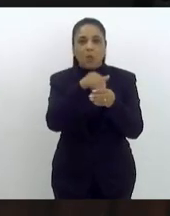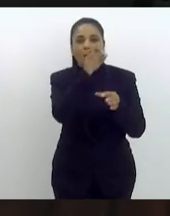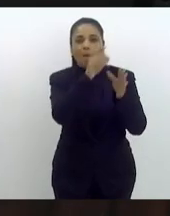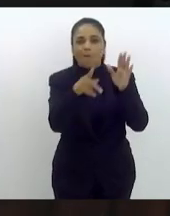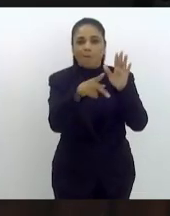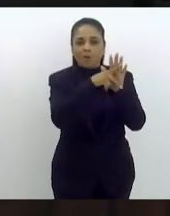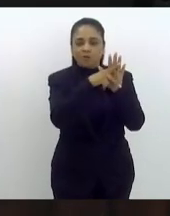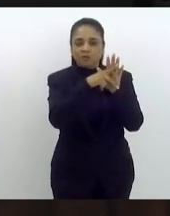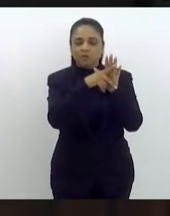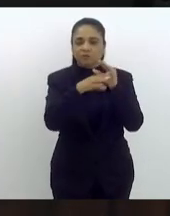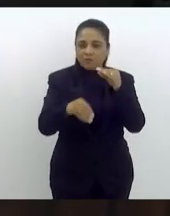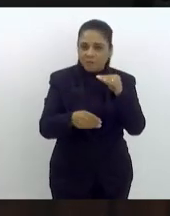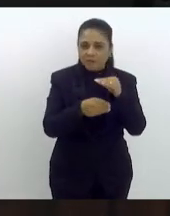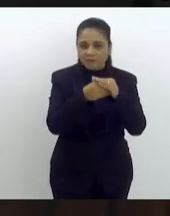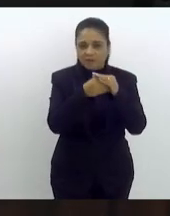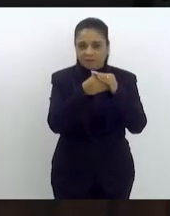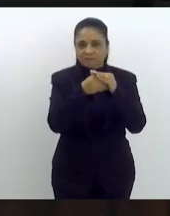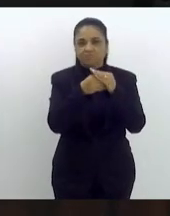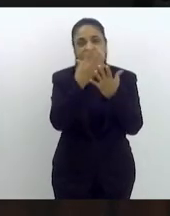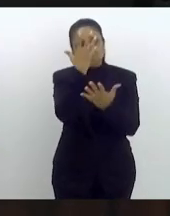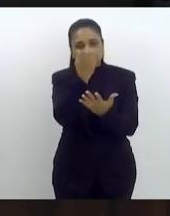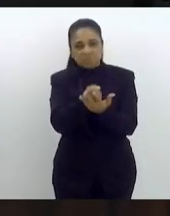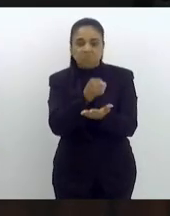projeto assim emendado